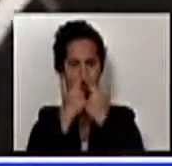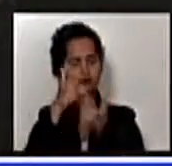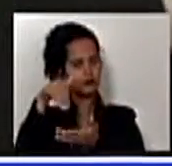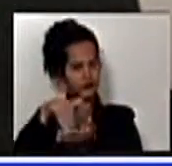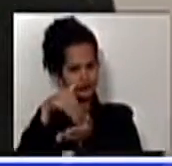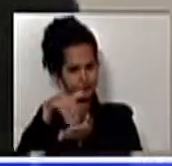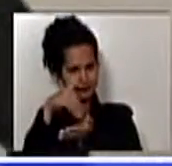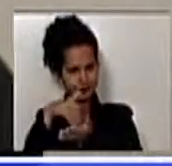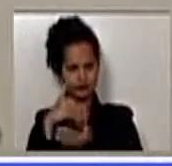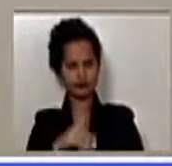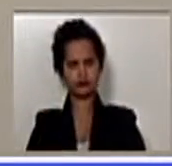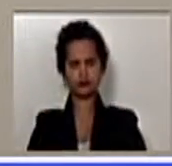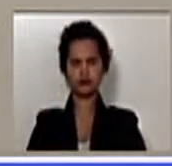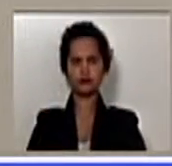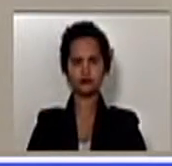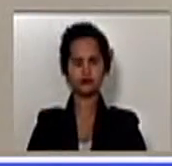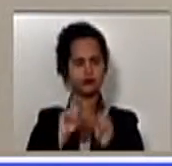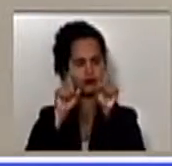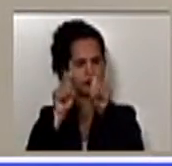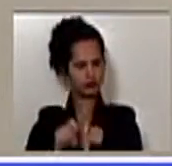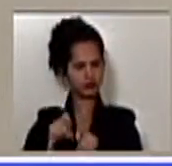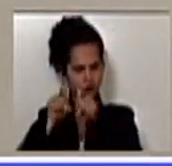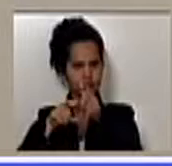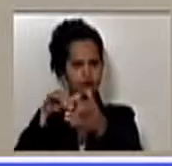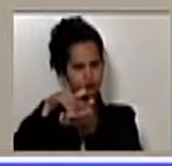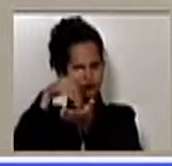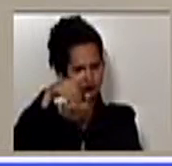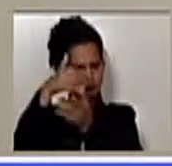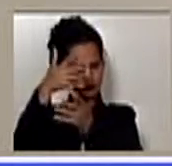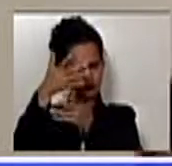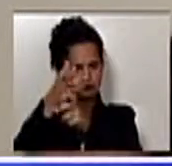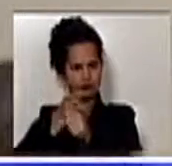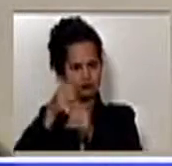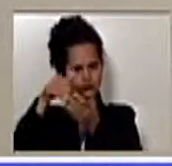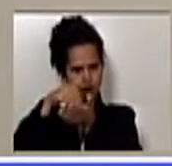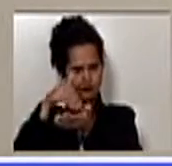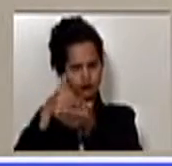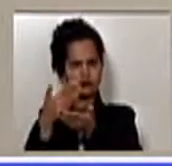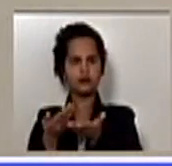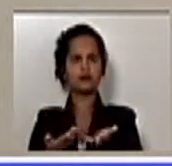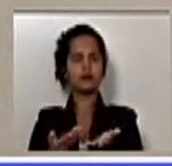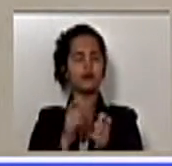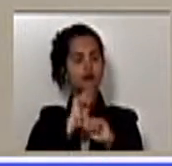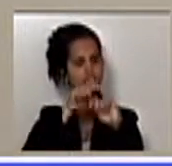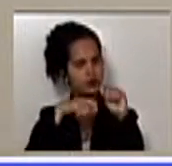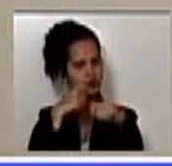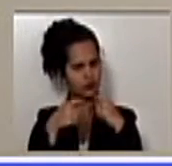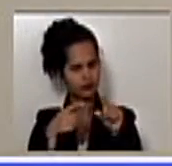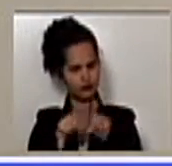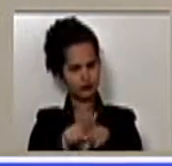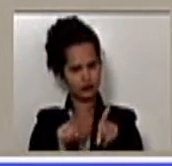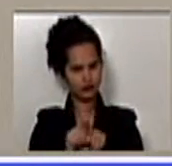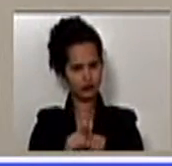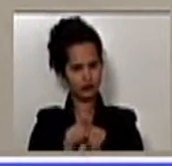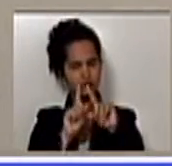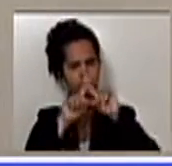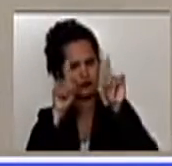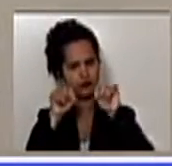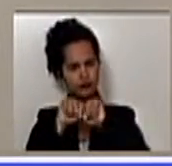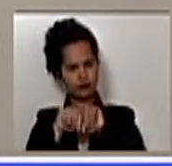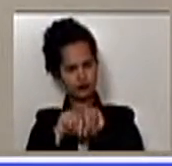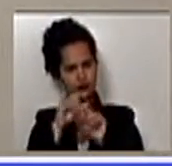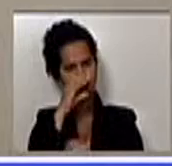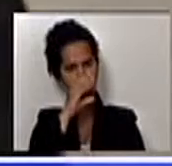secretários da Fazenda, Santoro, da Administração, Planejamento,